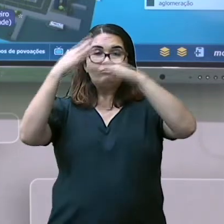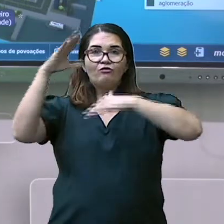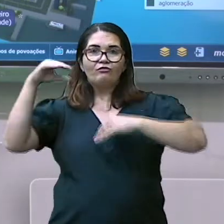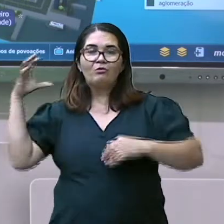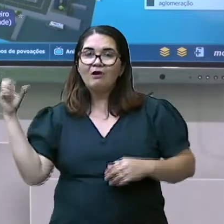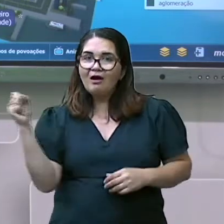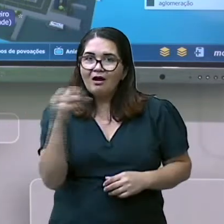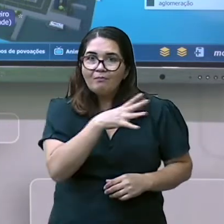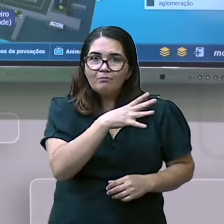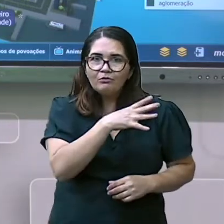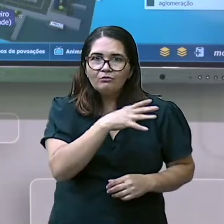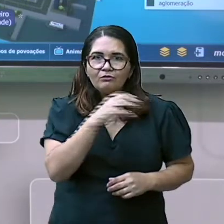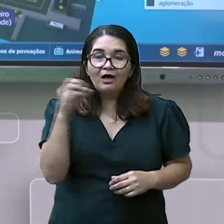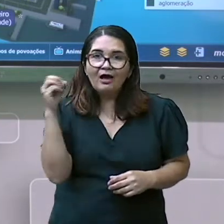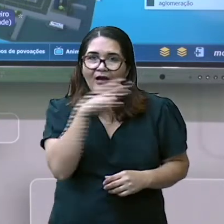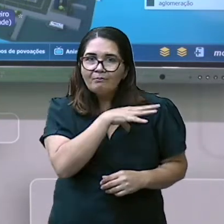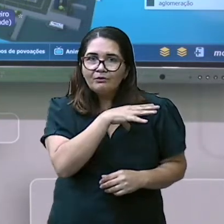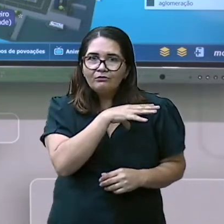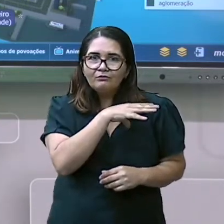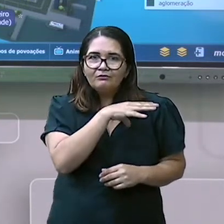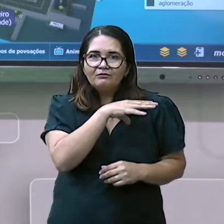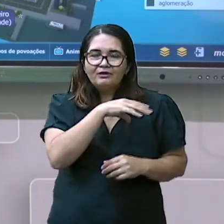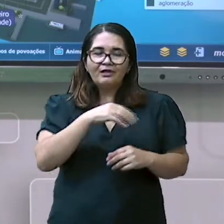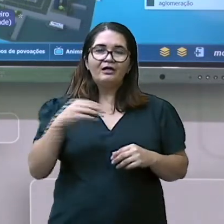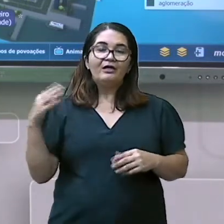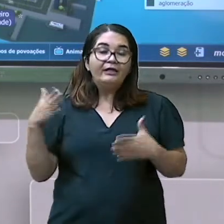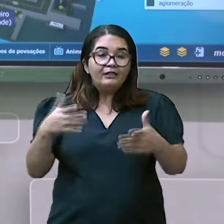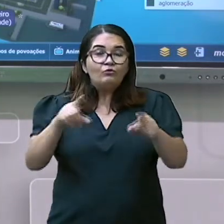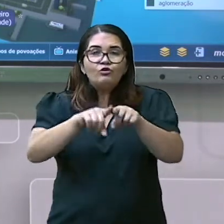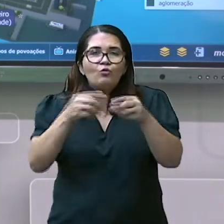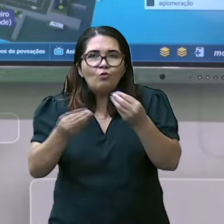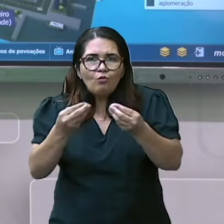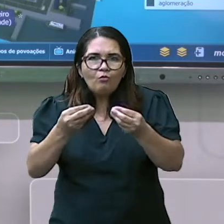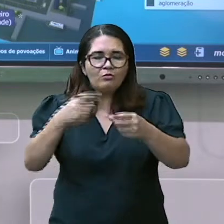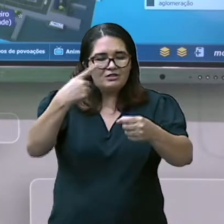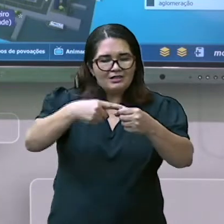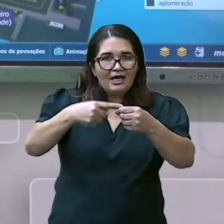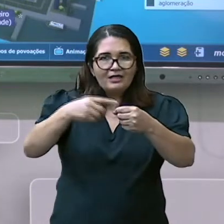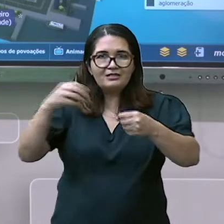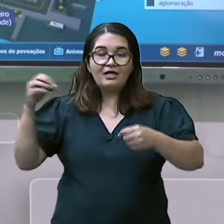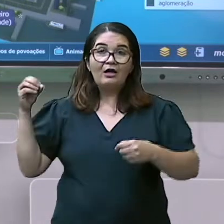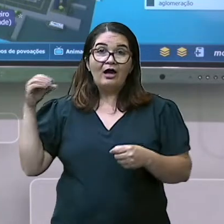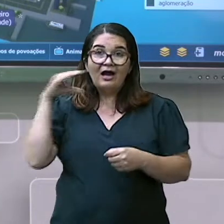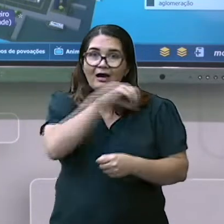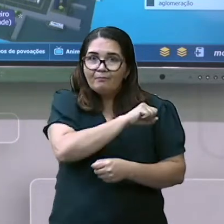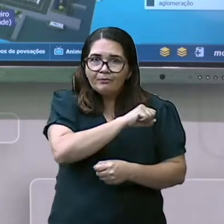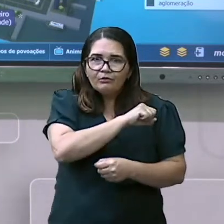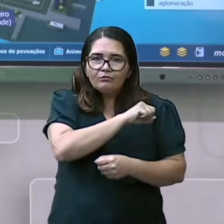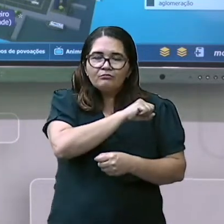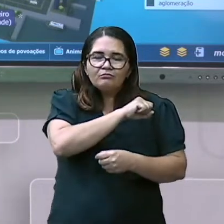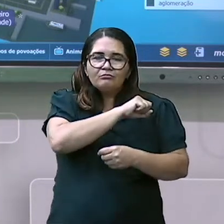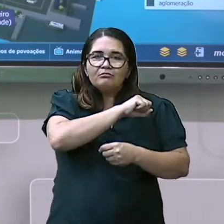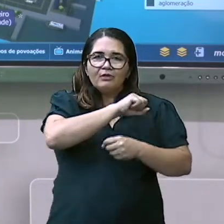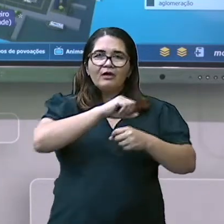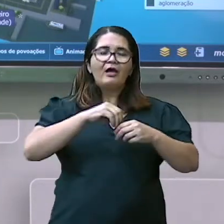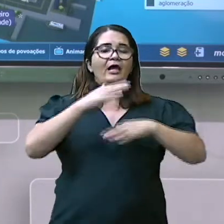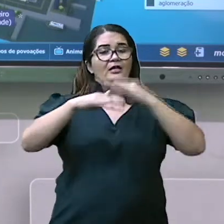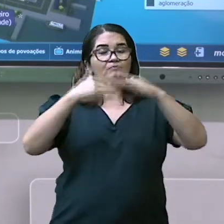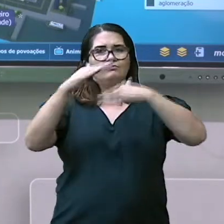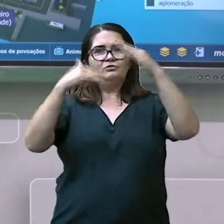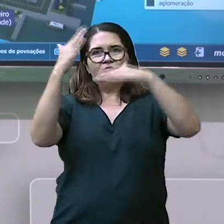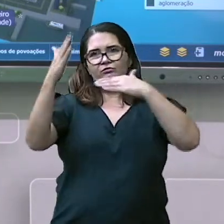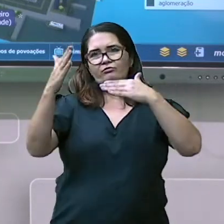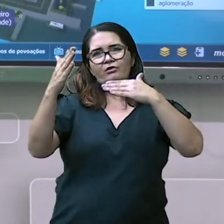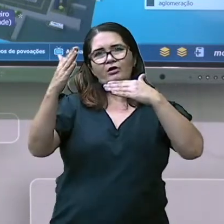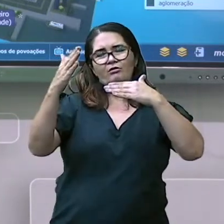sido um problema mundial. É por isso que nós vemos